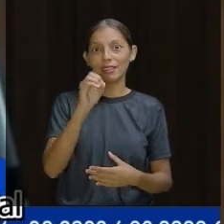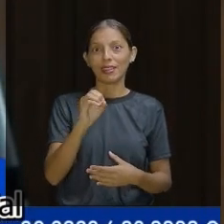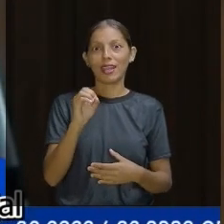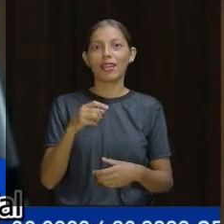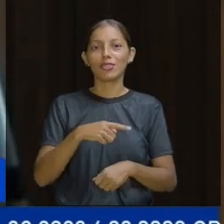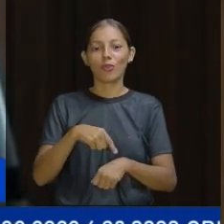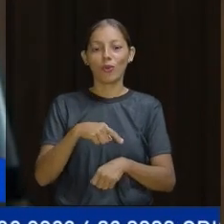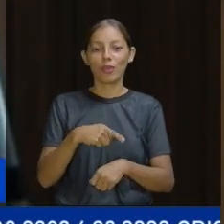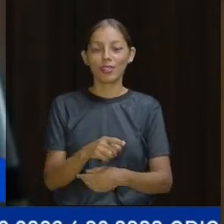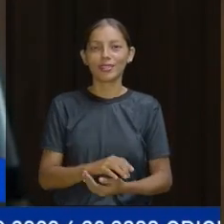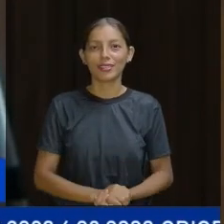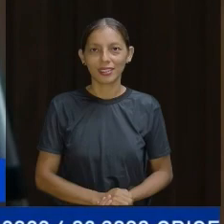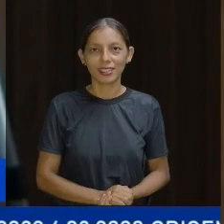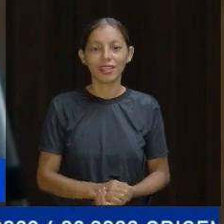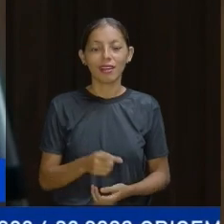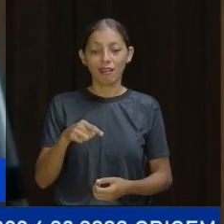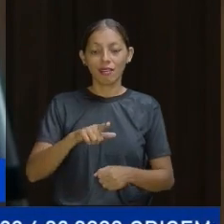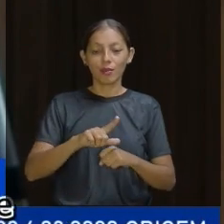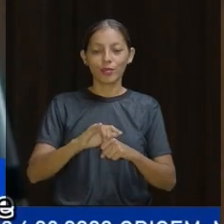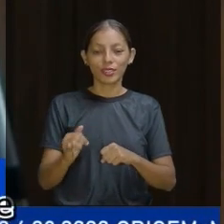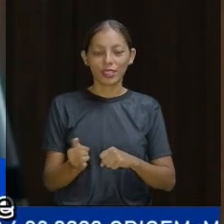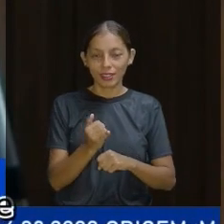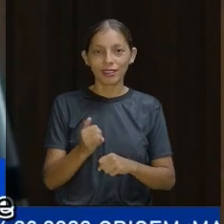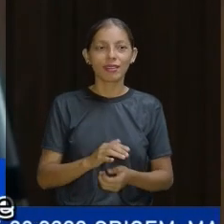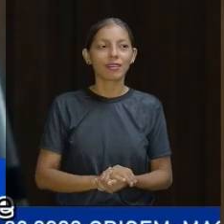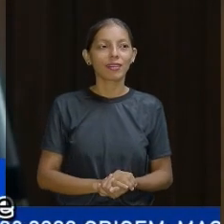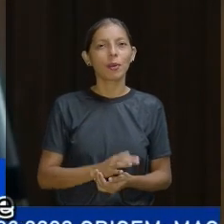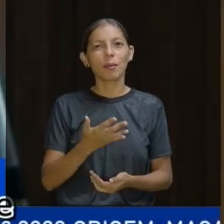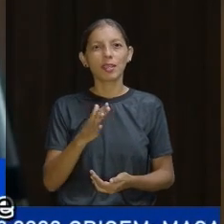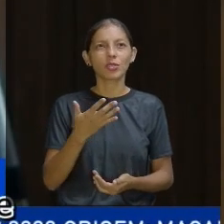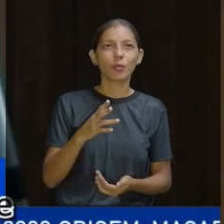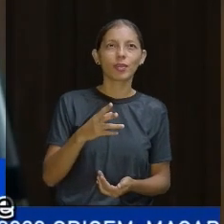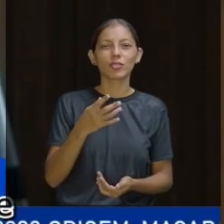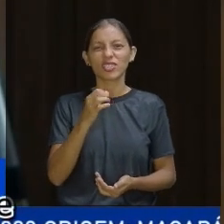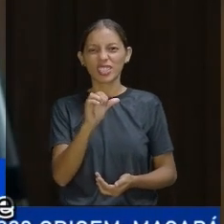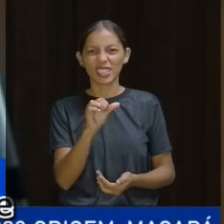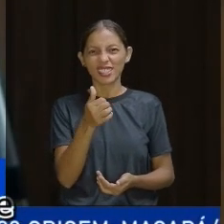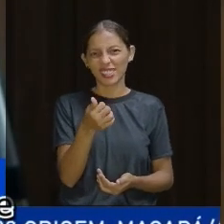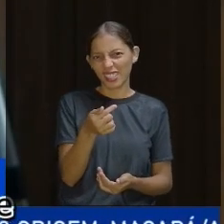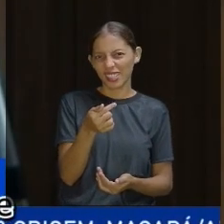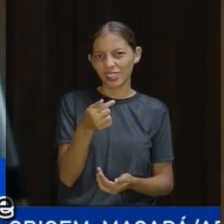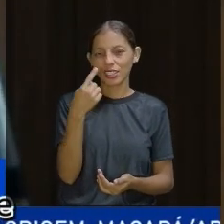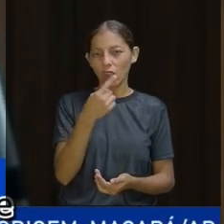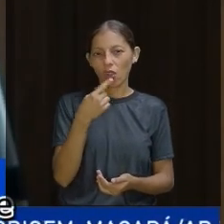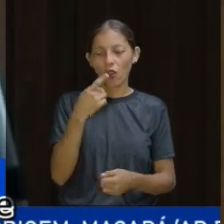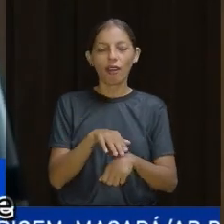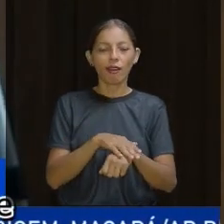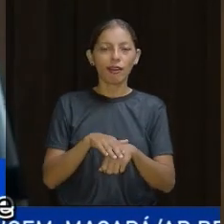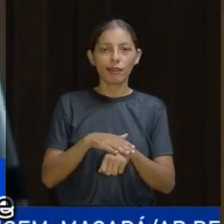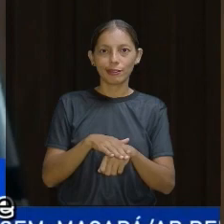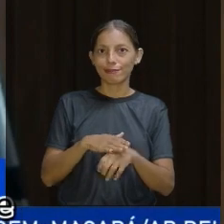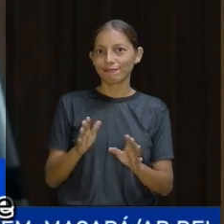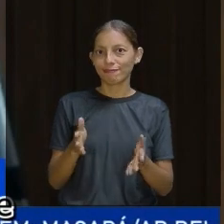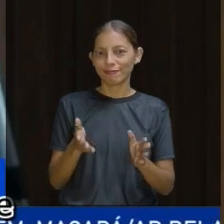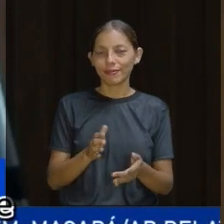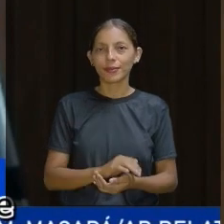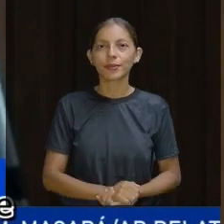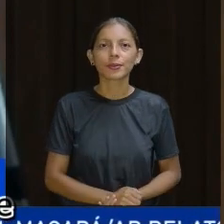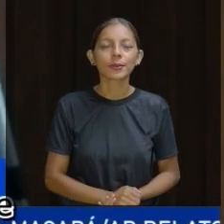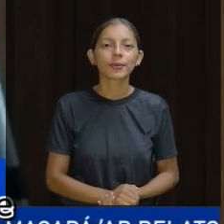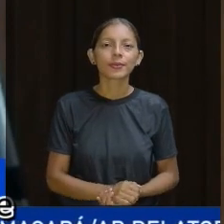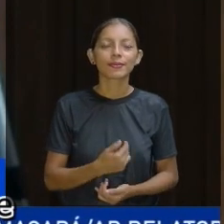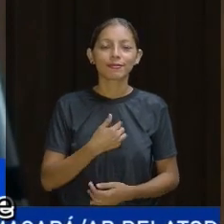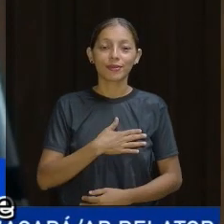horas, conversando. Eu imagino, doutor Paulo, que a posição, pelo que eu sinto,